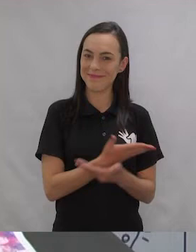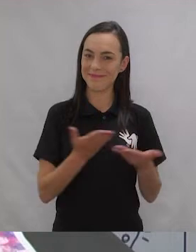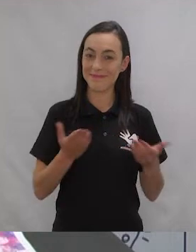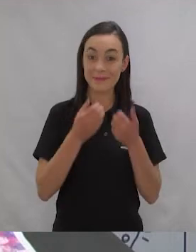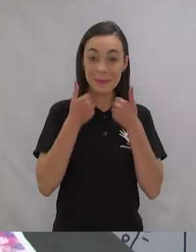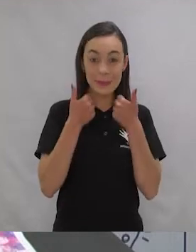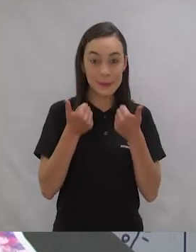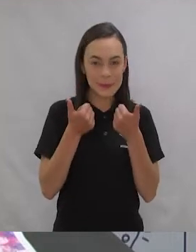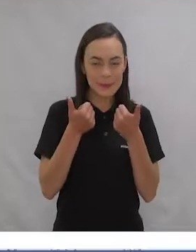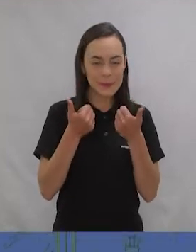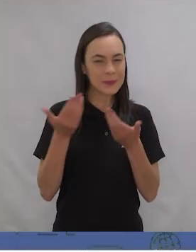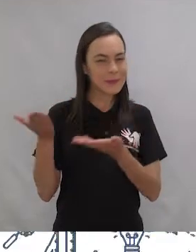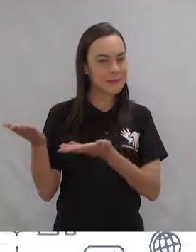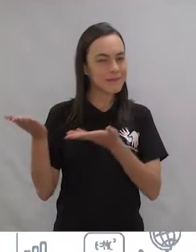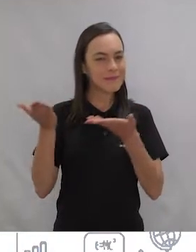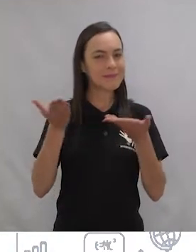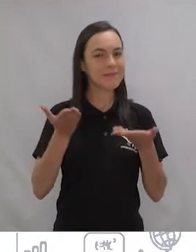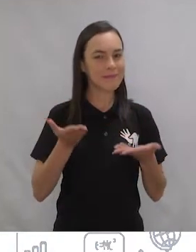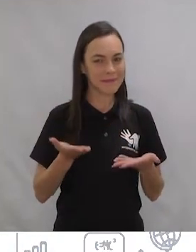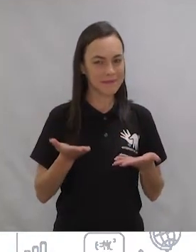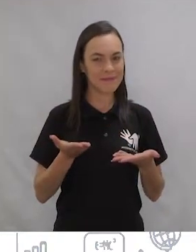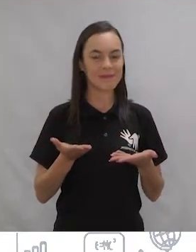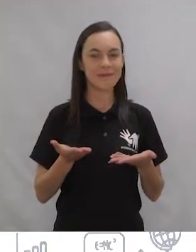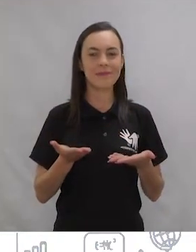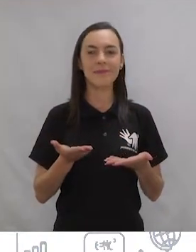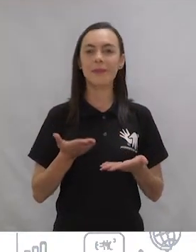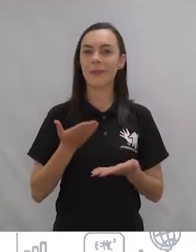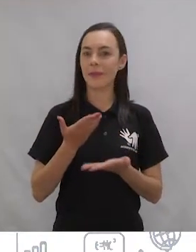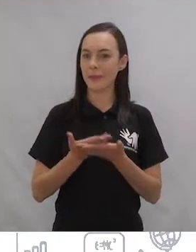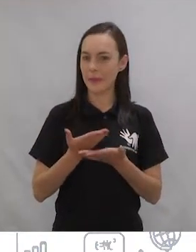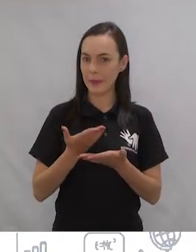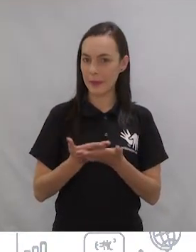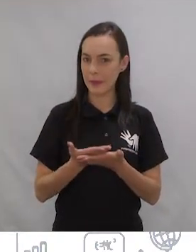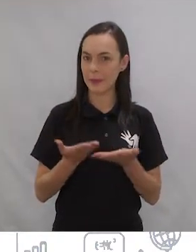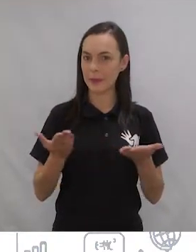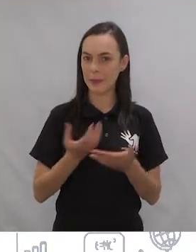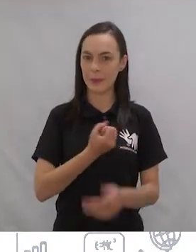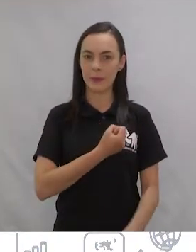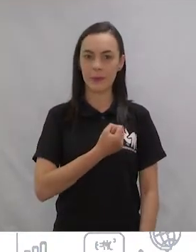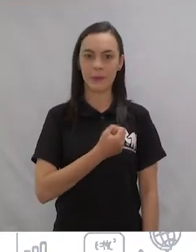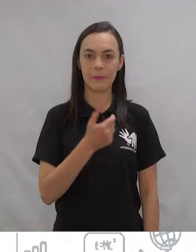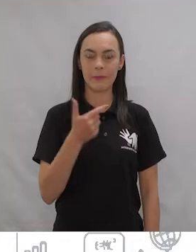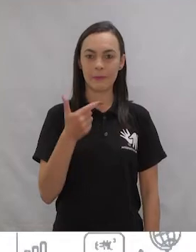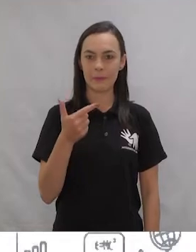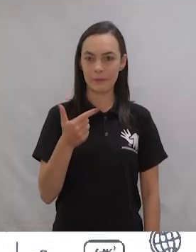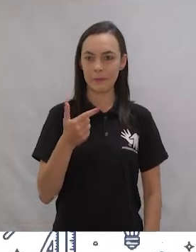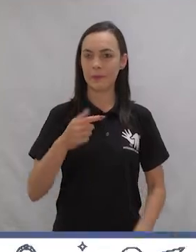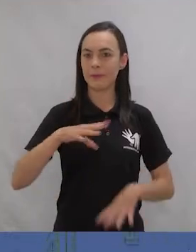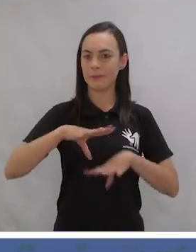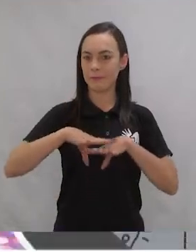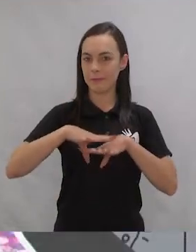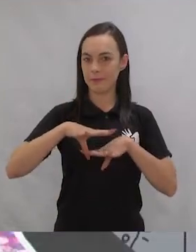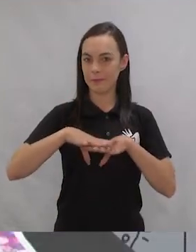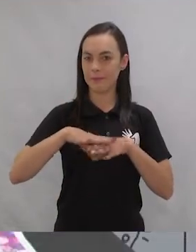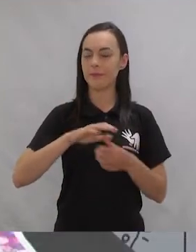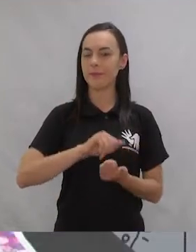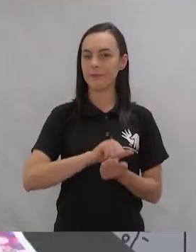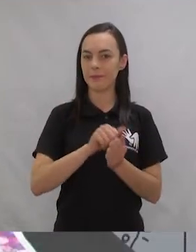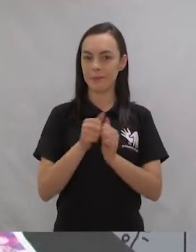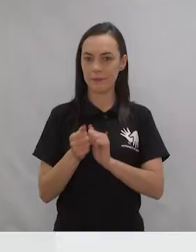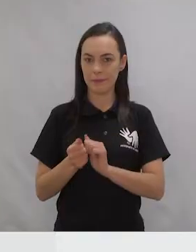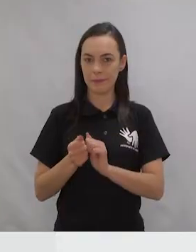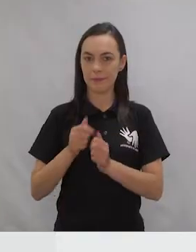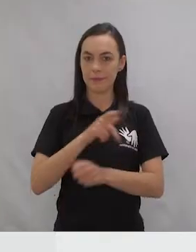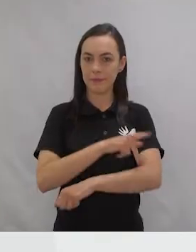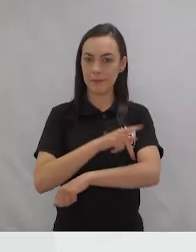estudantes, tudo bem? Sejam bem-vindos à nossa aula de número 2 de Matemática de